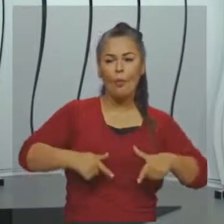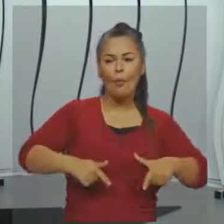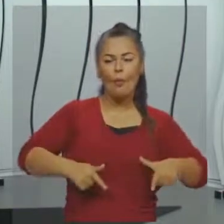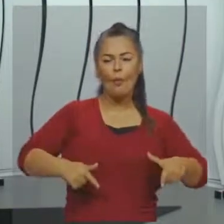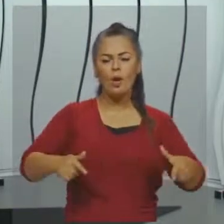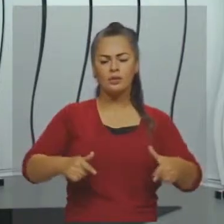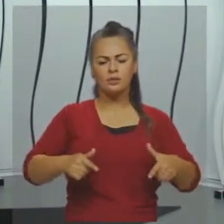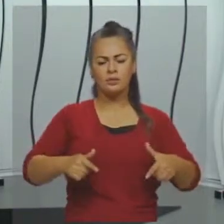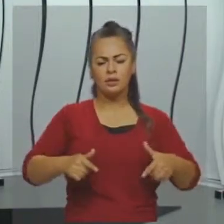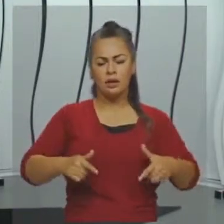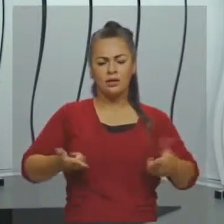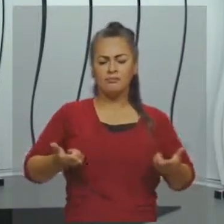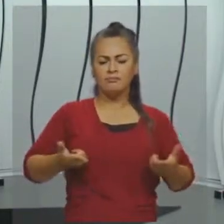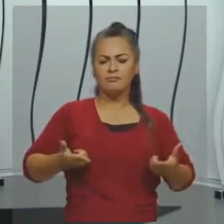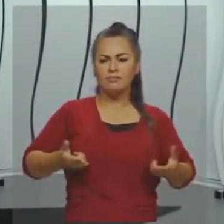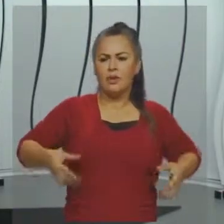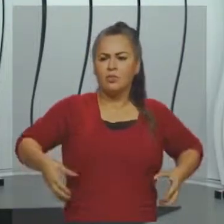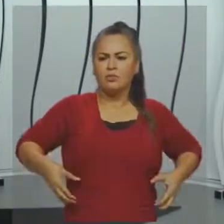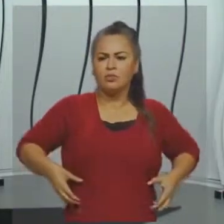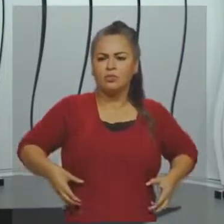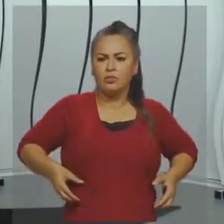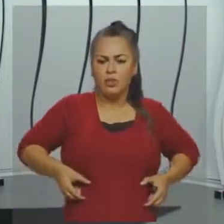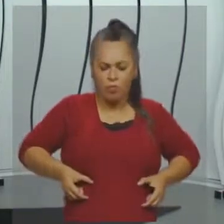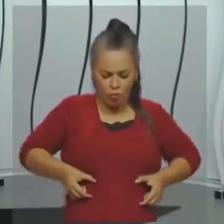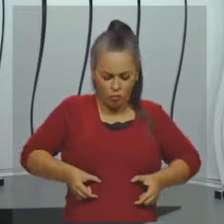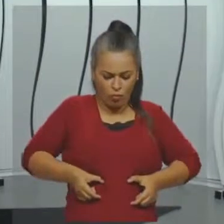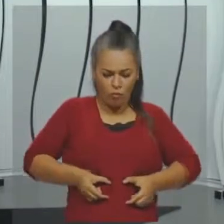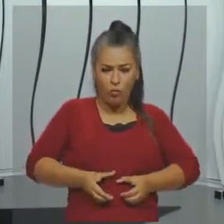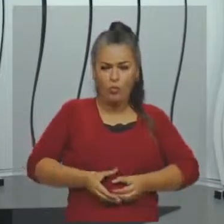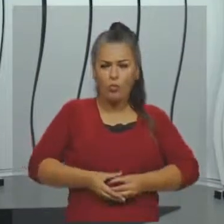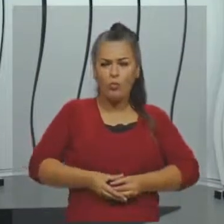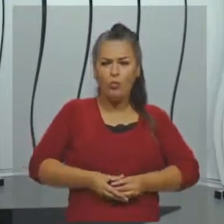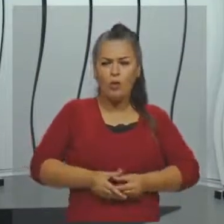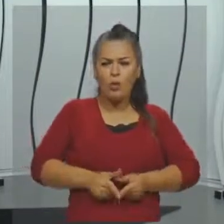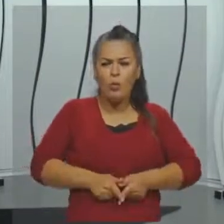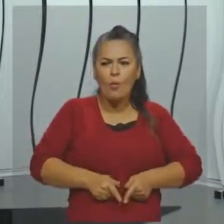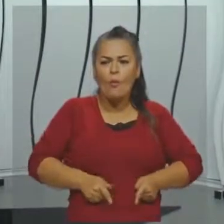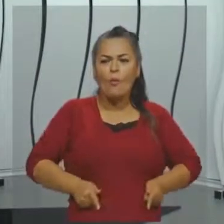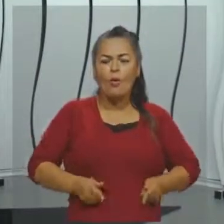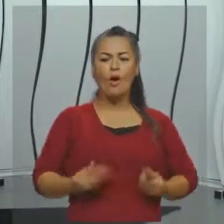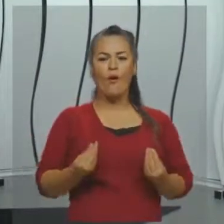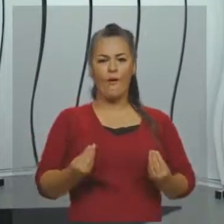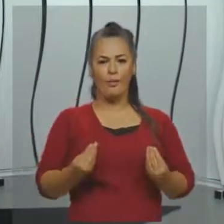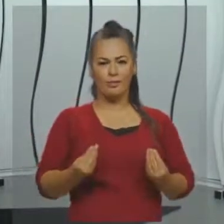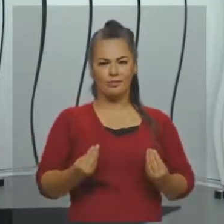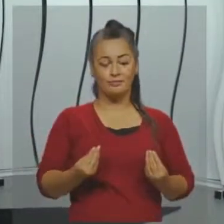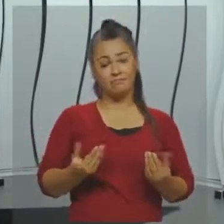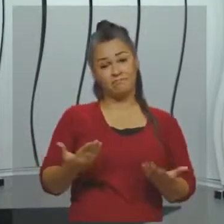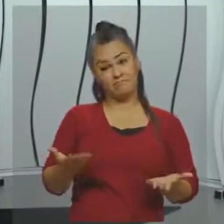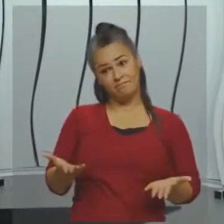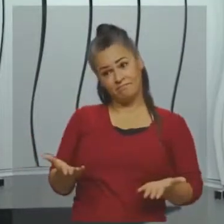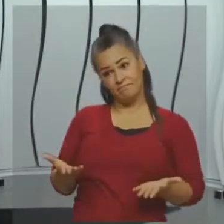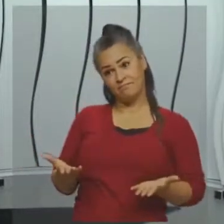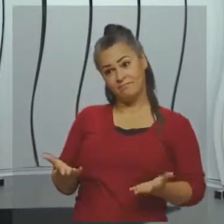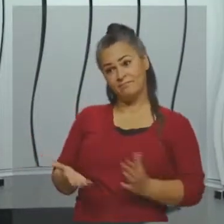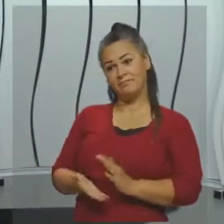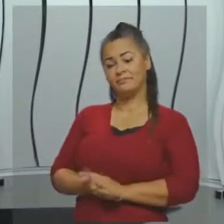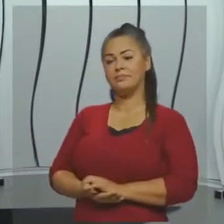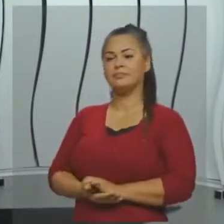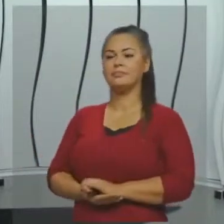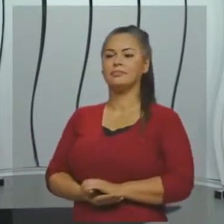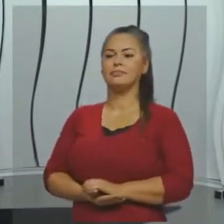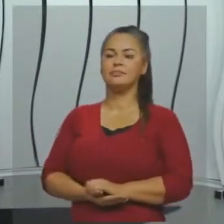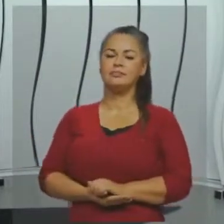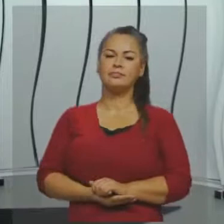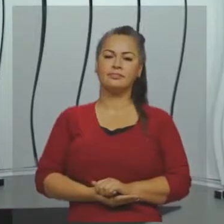produtos tóxicos, dessas substâncias que fazem mal ao nosso organismo? Bom, o que acontece é que